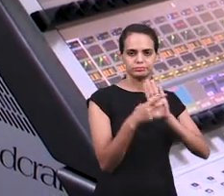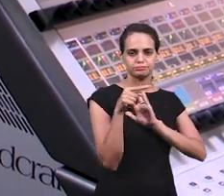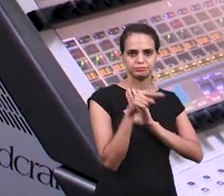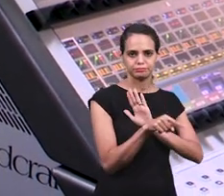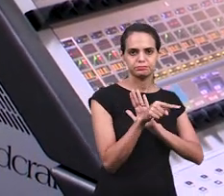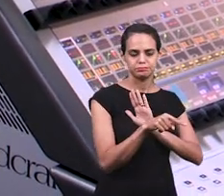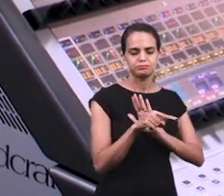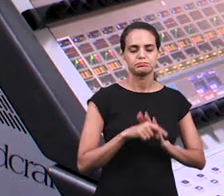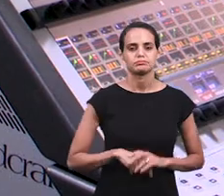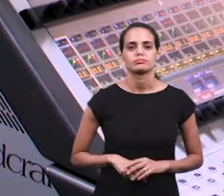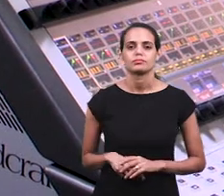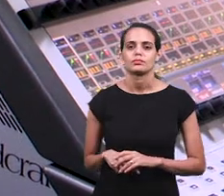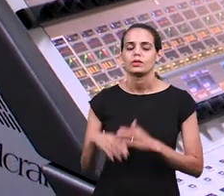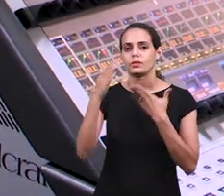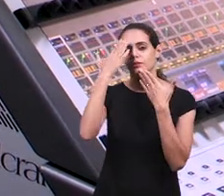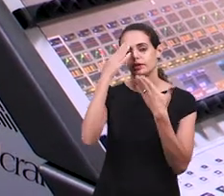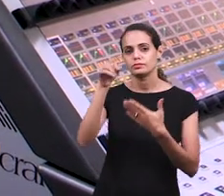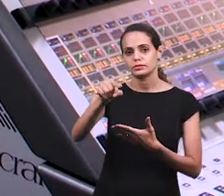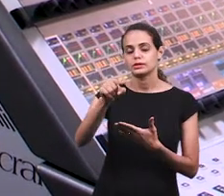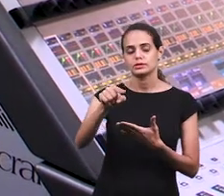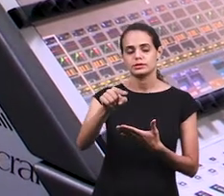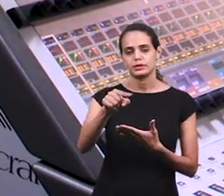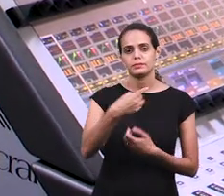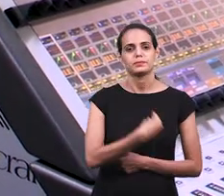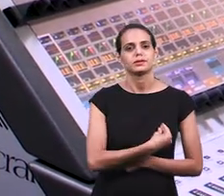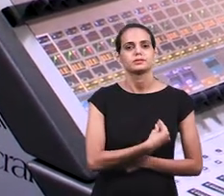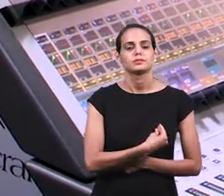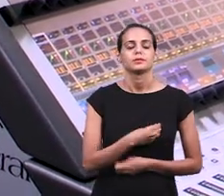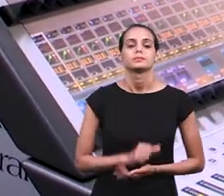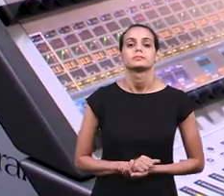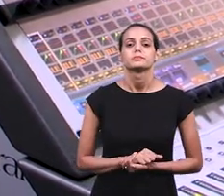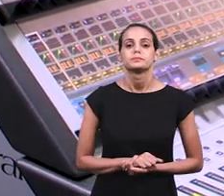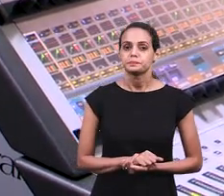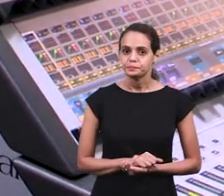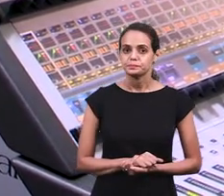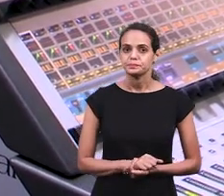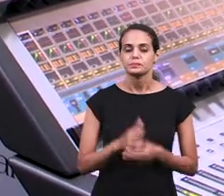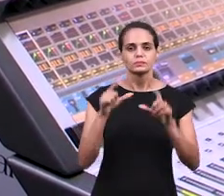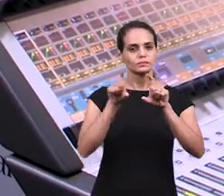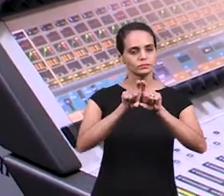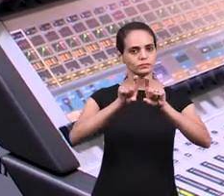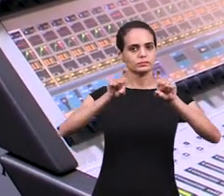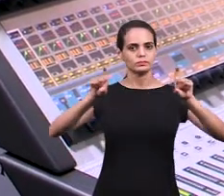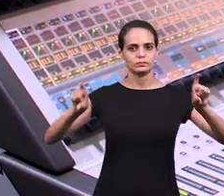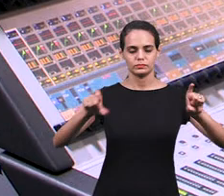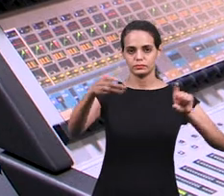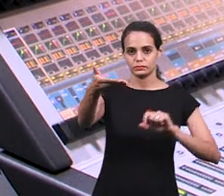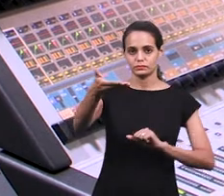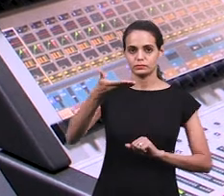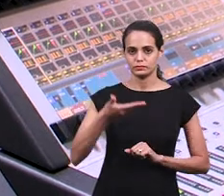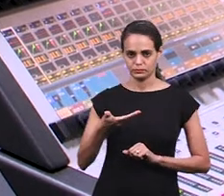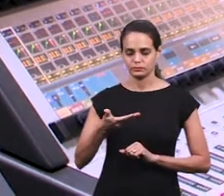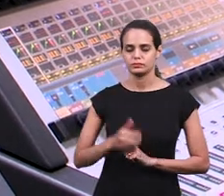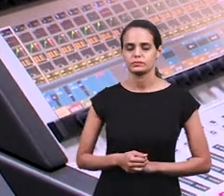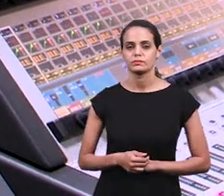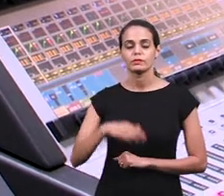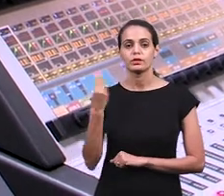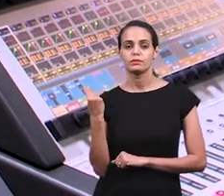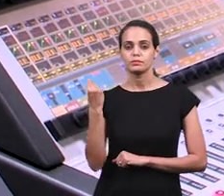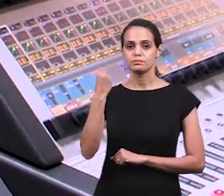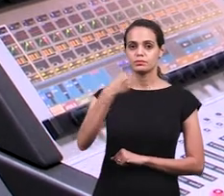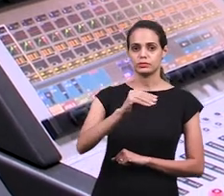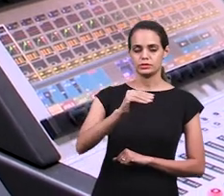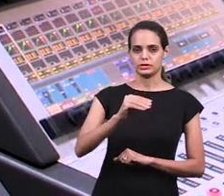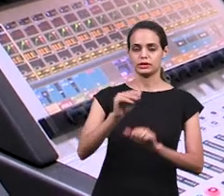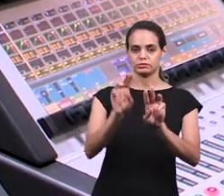fermento. Obrigado pela sua participação, glória a Deus. Agora, irmão, nós vamos ver aqui uma frase que nos foi enviada, e essa frase foi postada